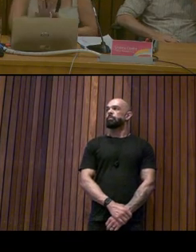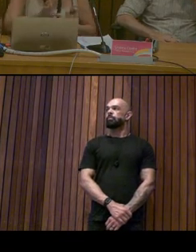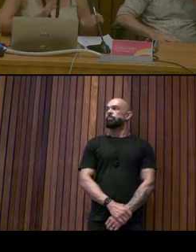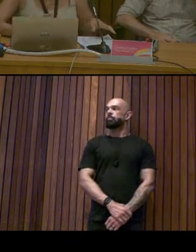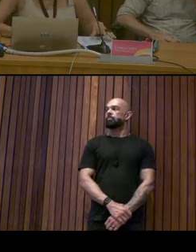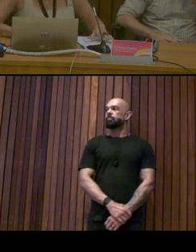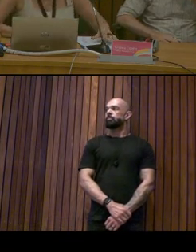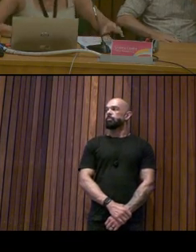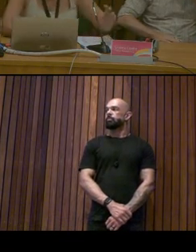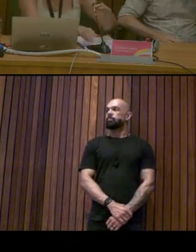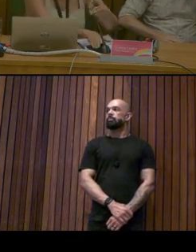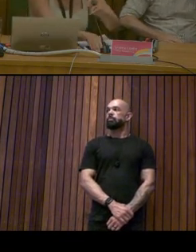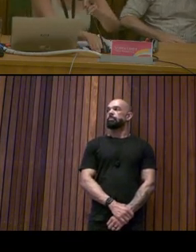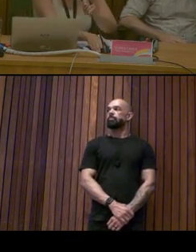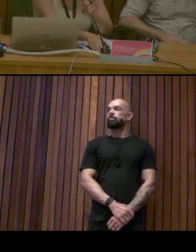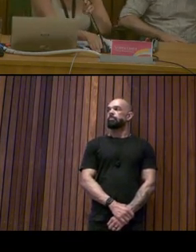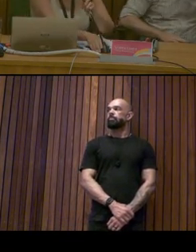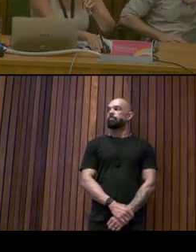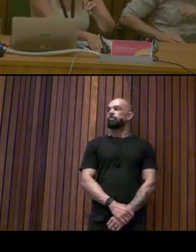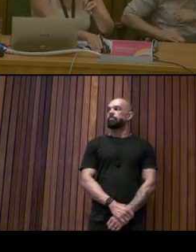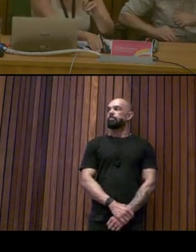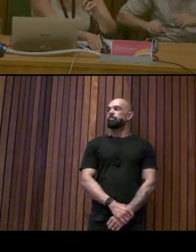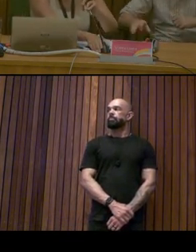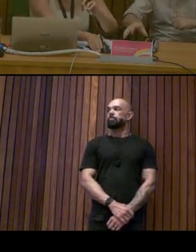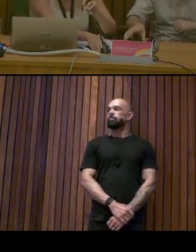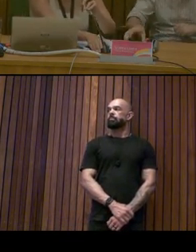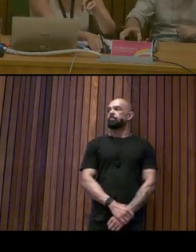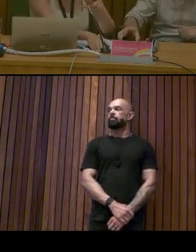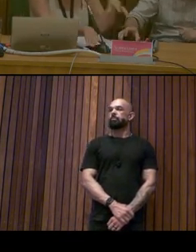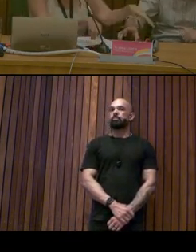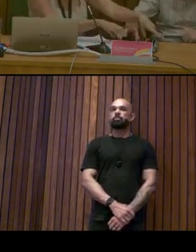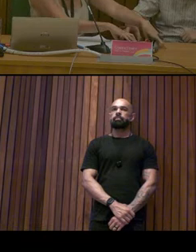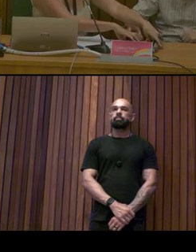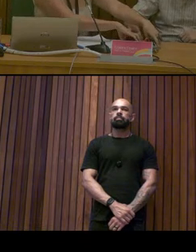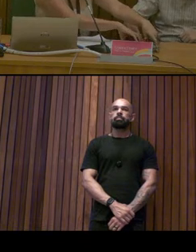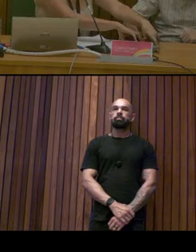Esse só que vai ficar assim. Eu acho.